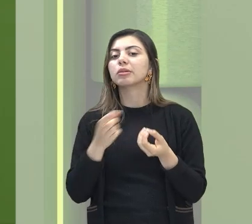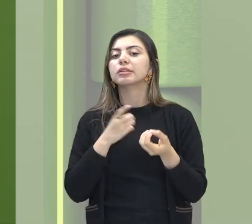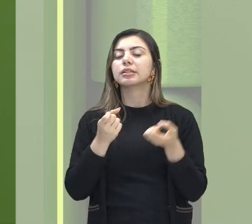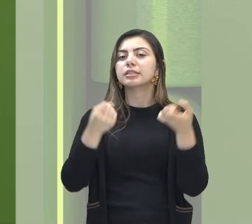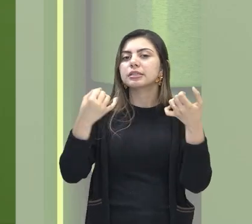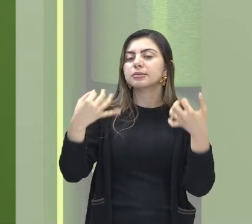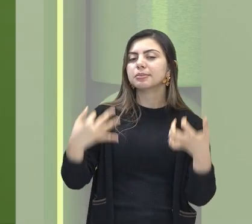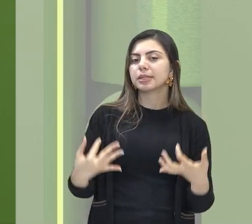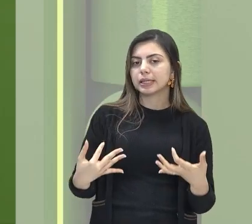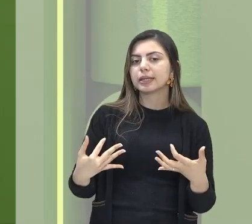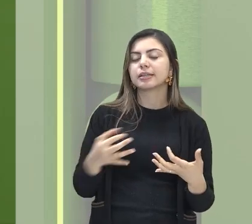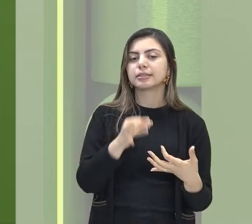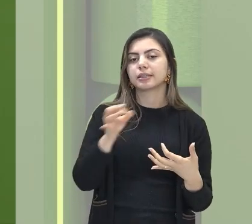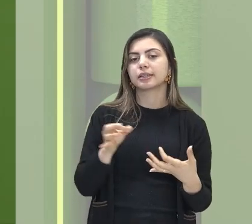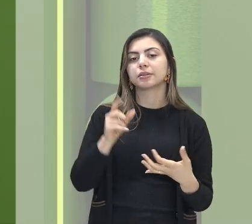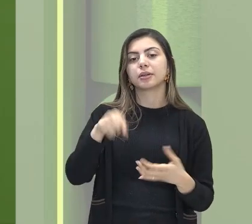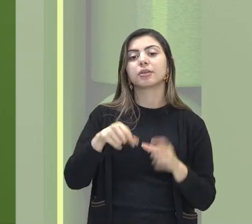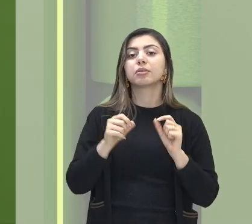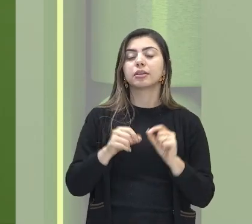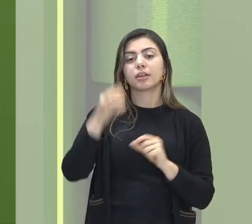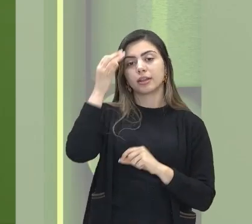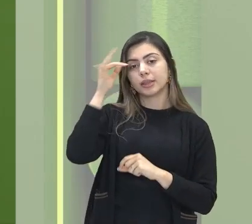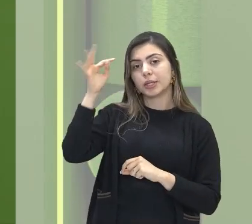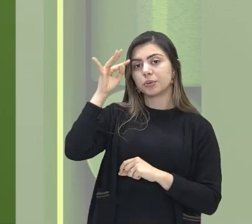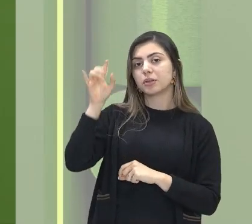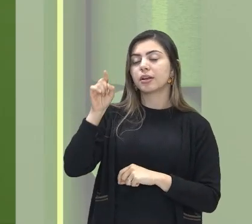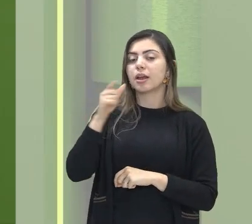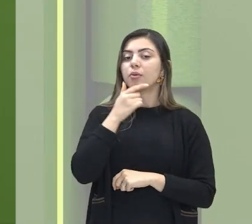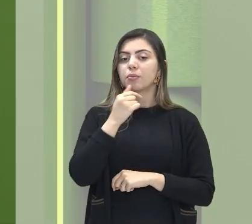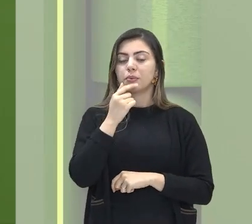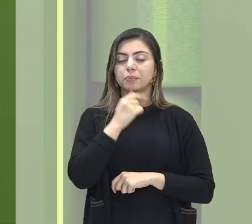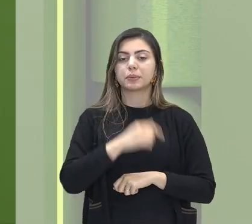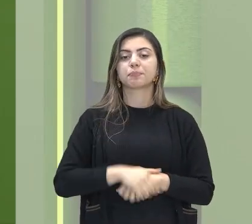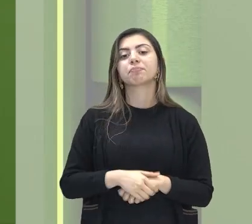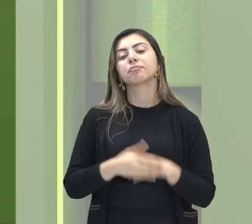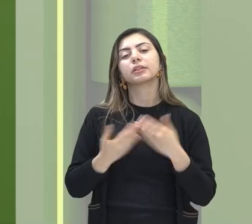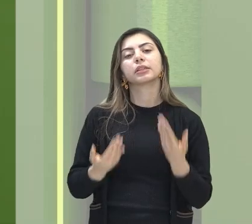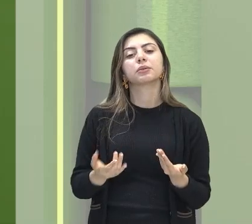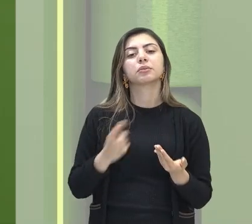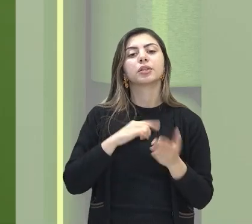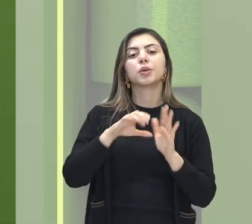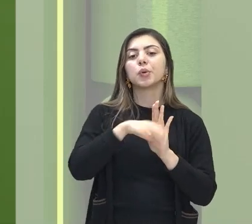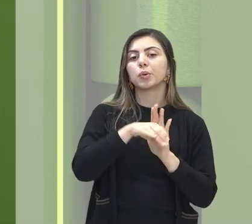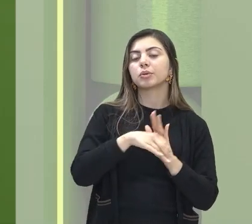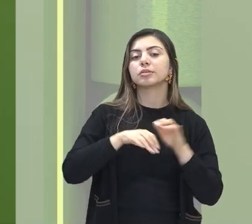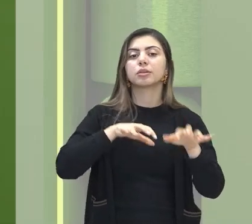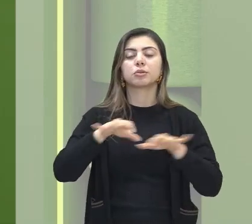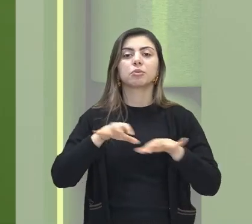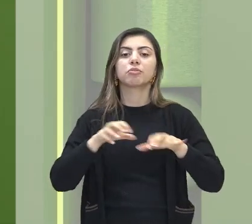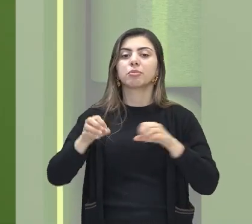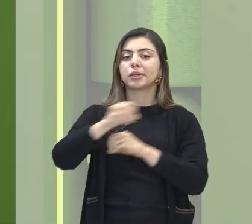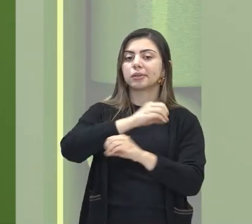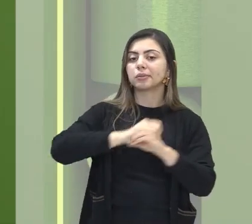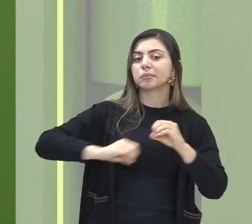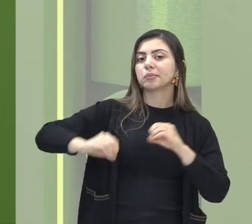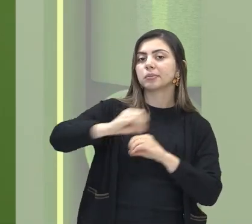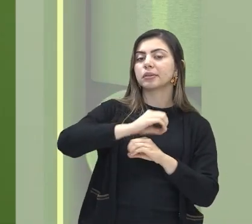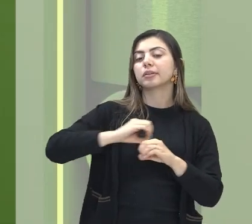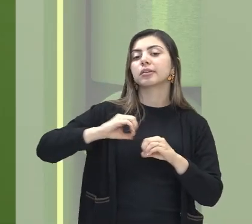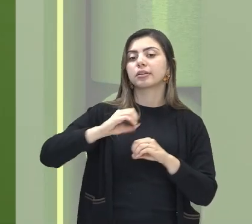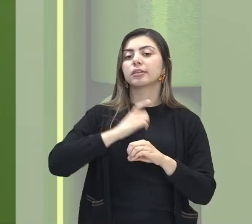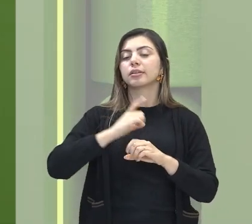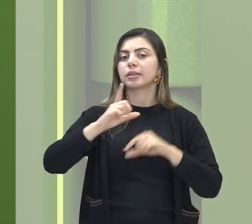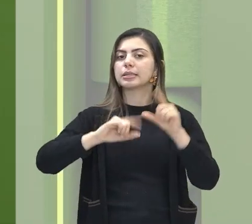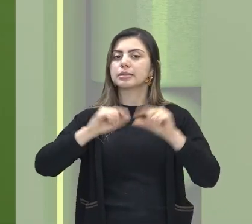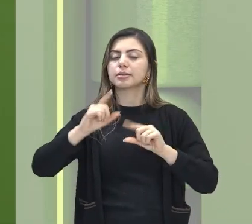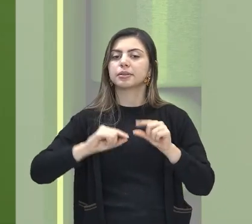adiante, que é a questão das leis de Kepler, né? Que são as leis que definem o movimento dos planetas ao redor das